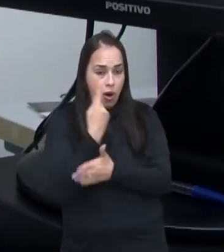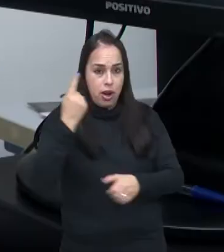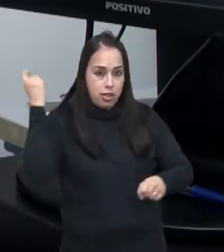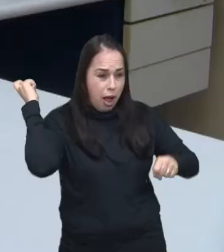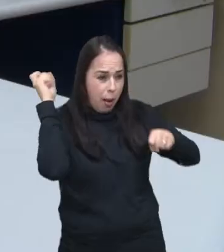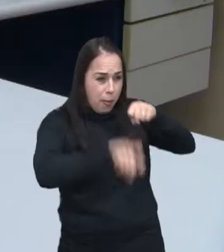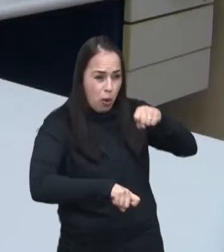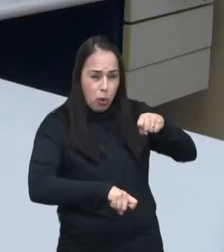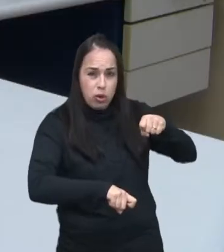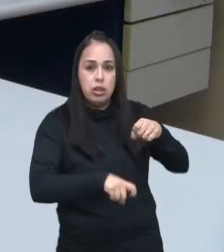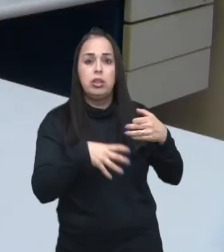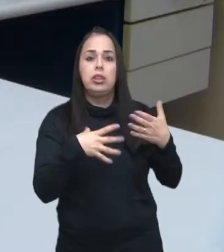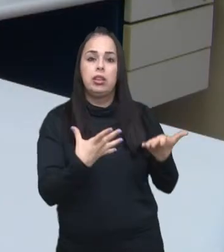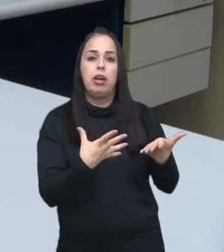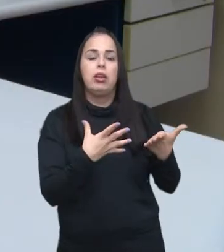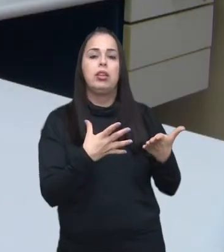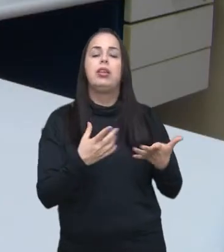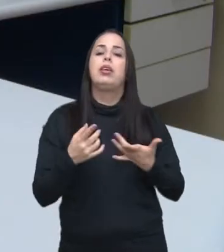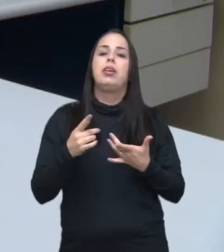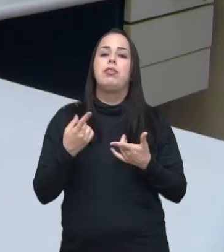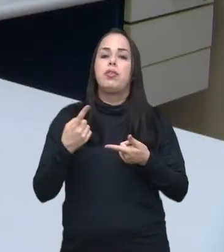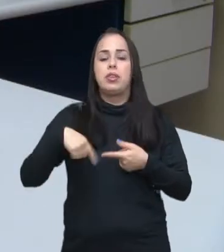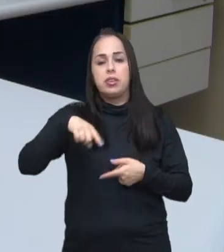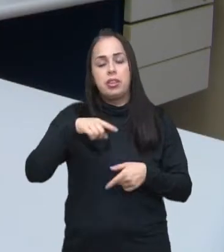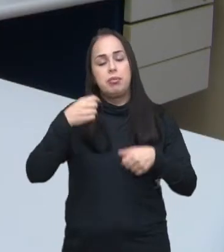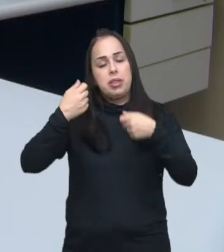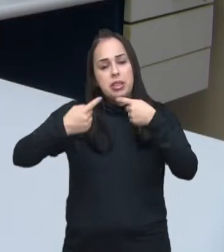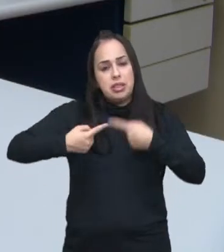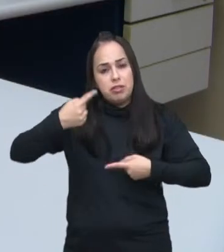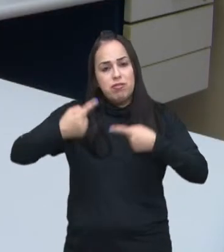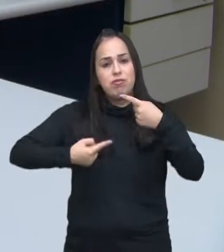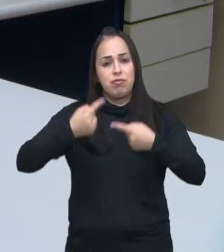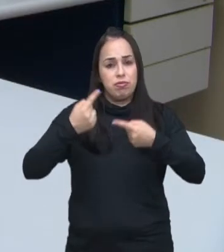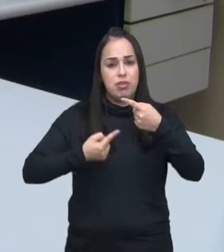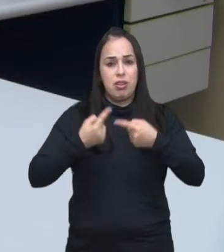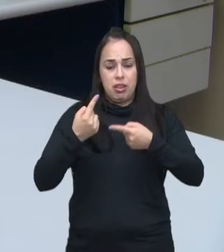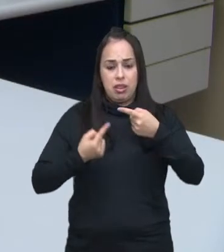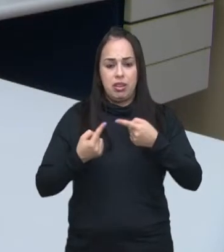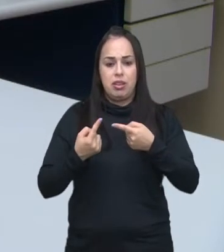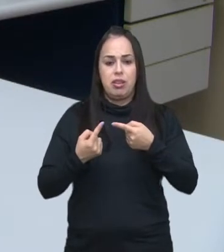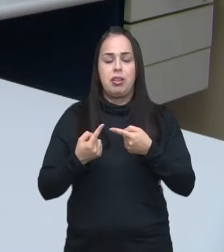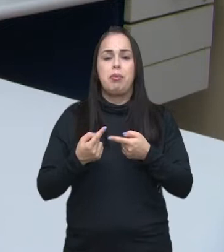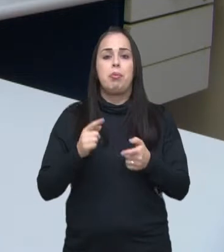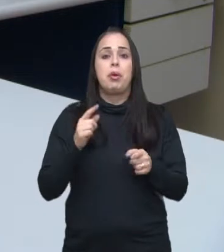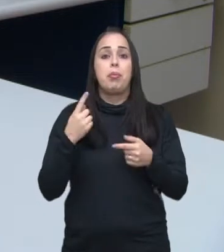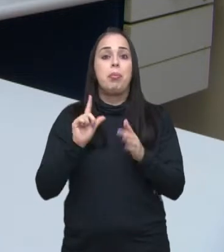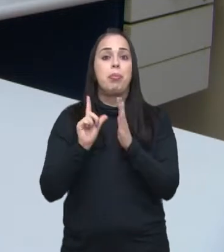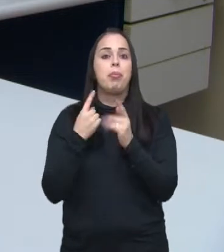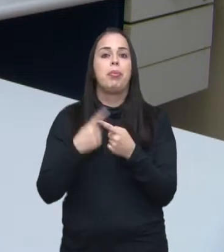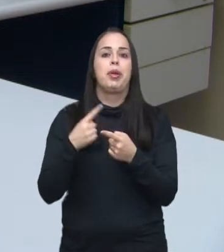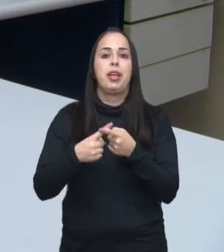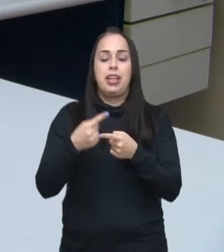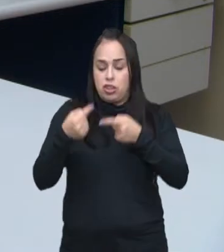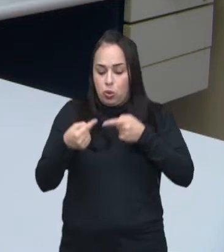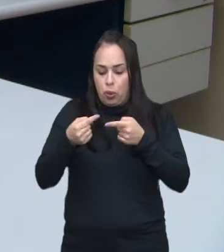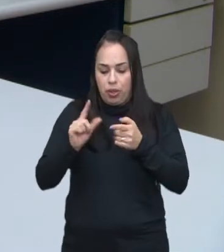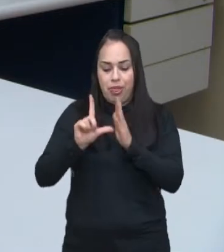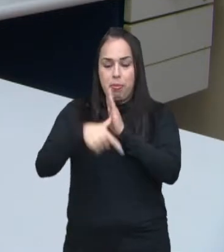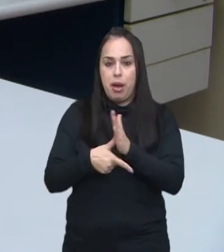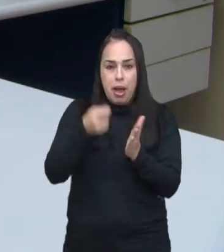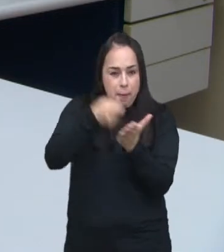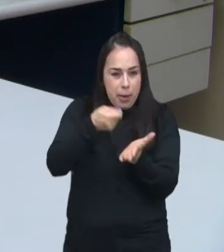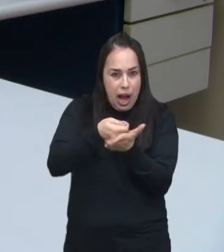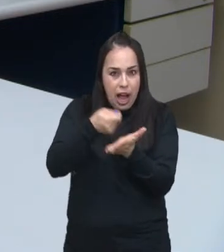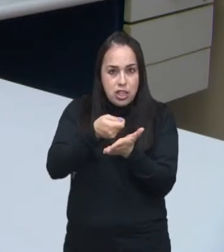de abuso. E quando você externiza, quando você leva esse assunto à discussão, você também começa a ter penas, né, punição